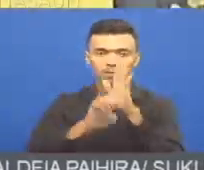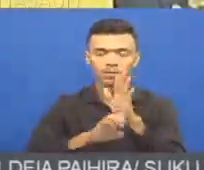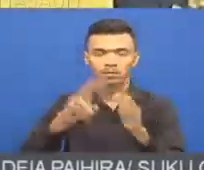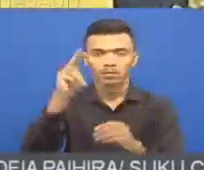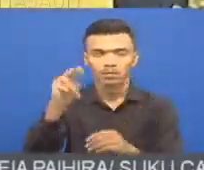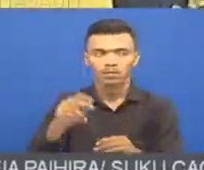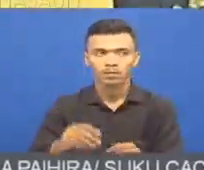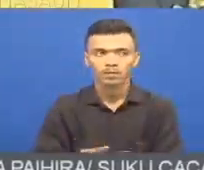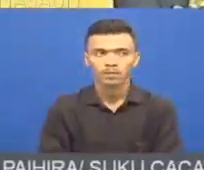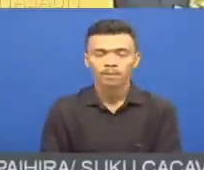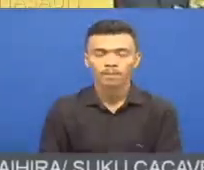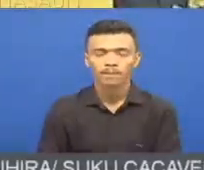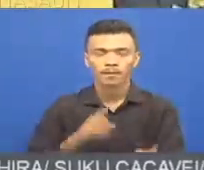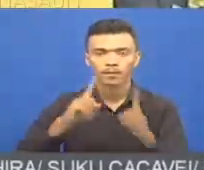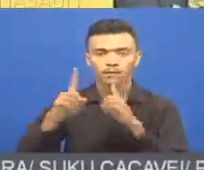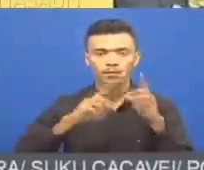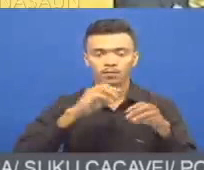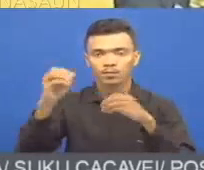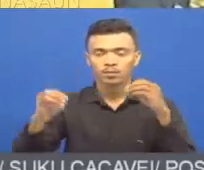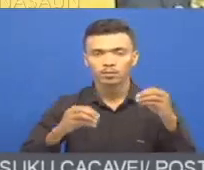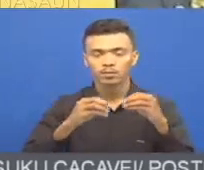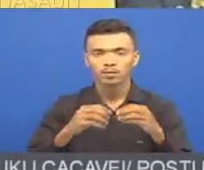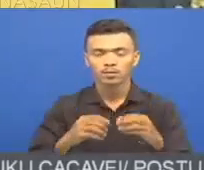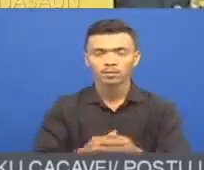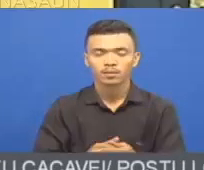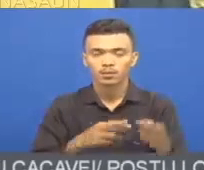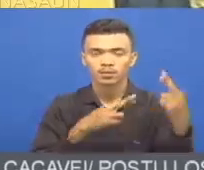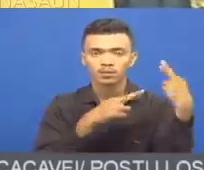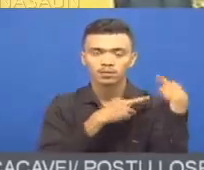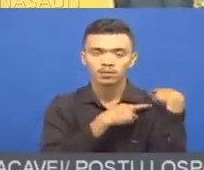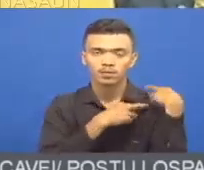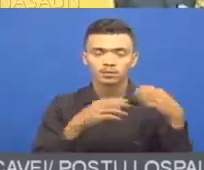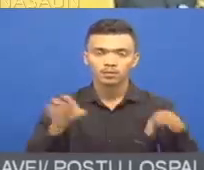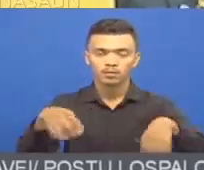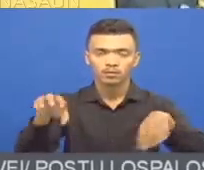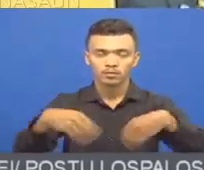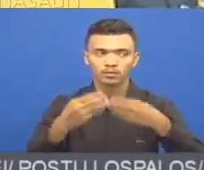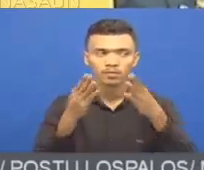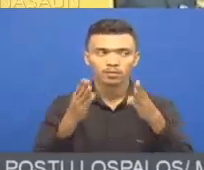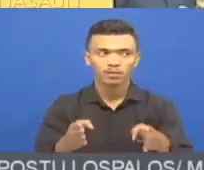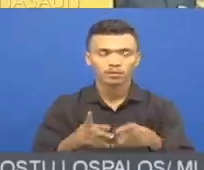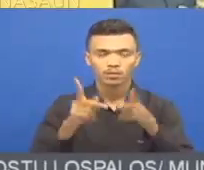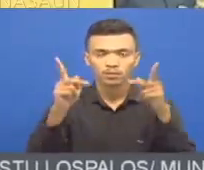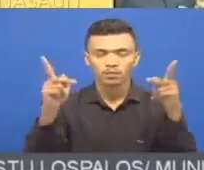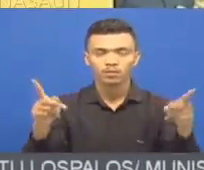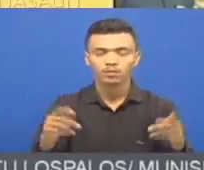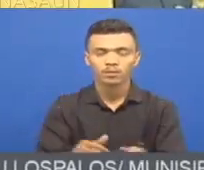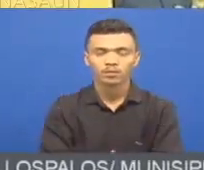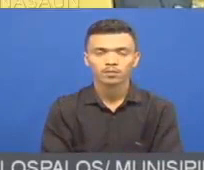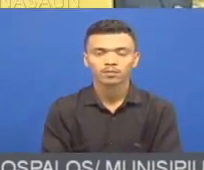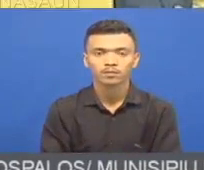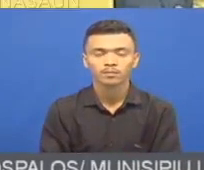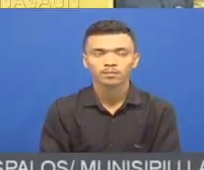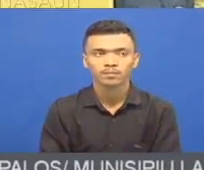estadunian. A atulha ida com o comportamento de funcionário público. Funcionário público é parte da e a